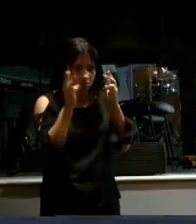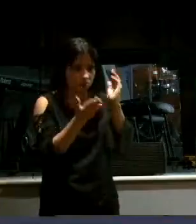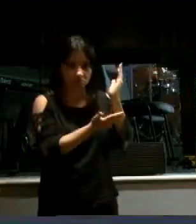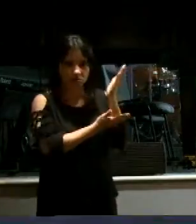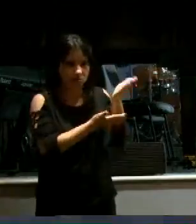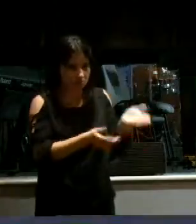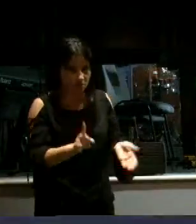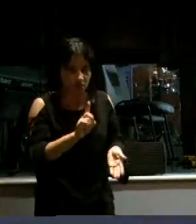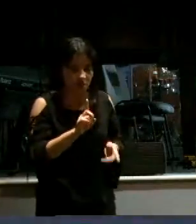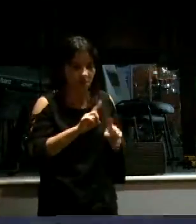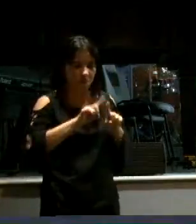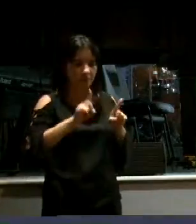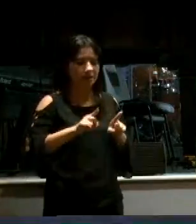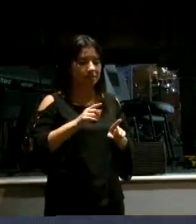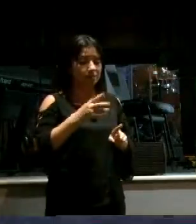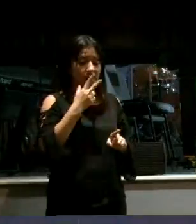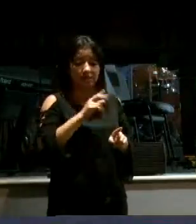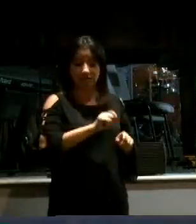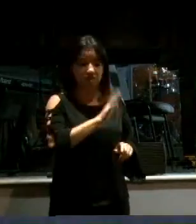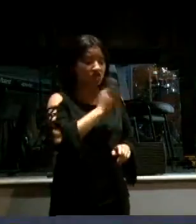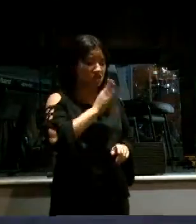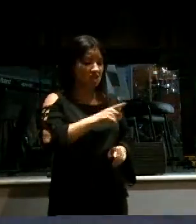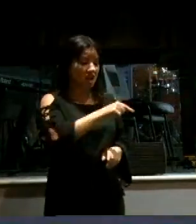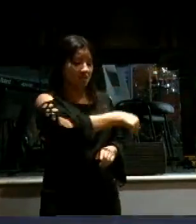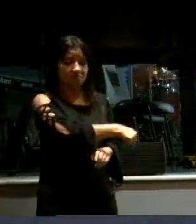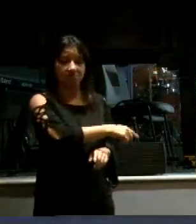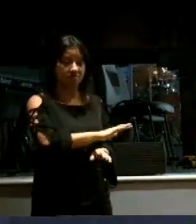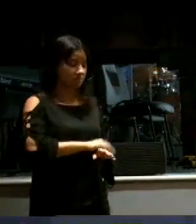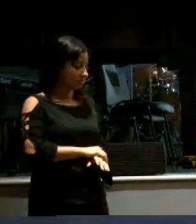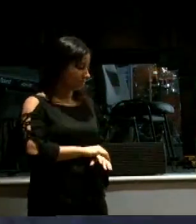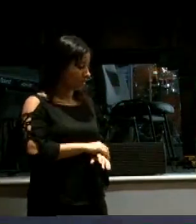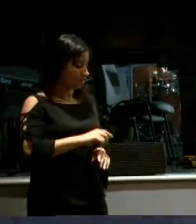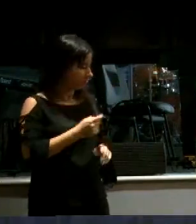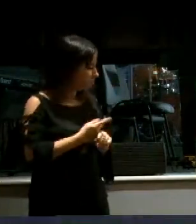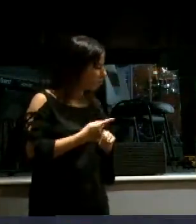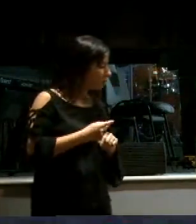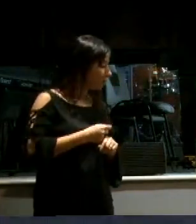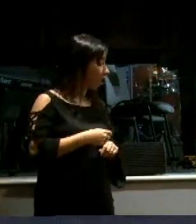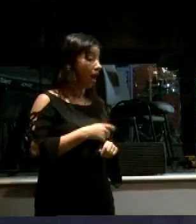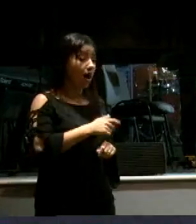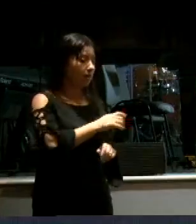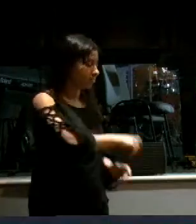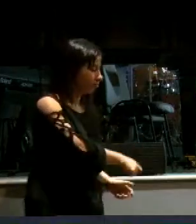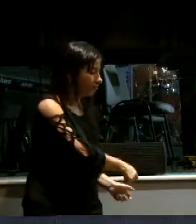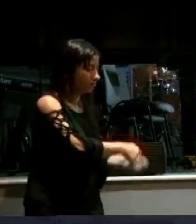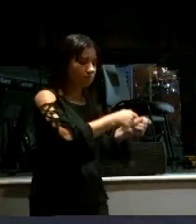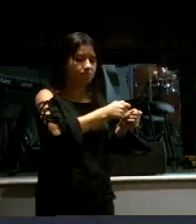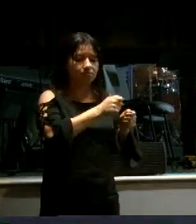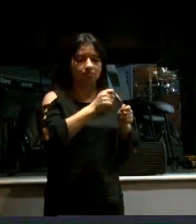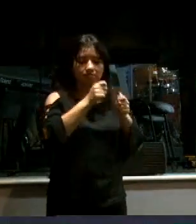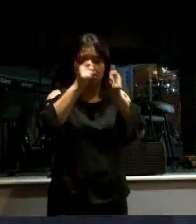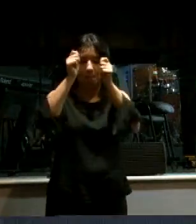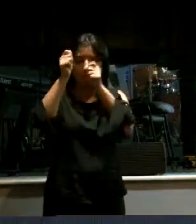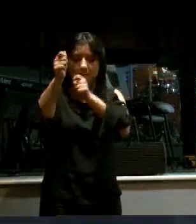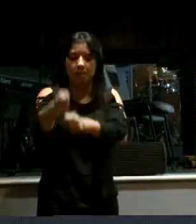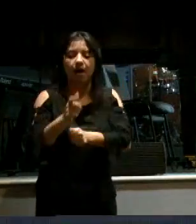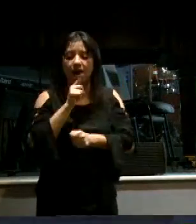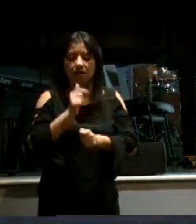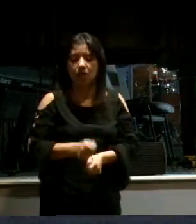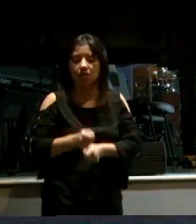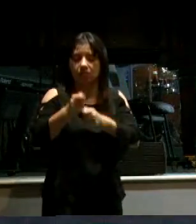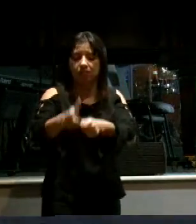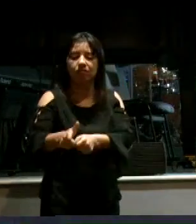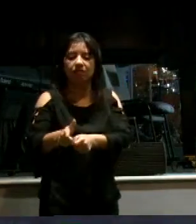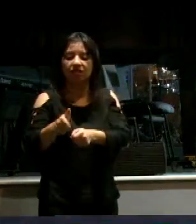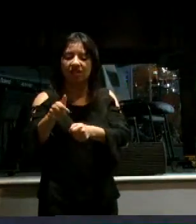Moisés pega aquele tronco e joga na água, e a água ficou doce. Agora, eu preciso dizer uma